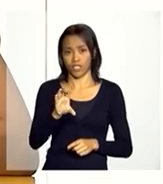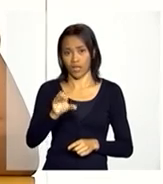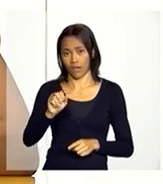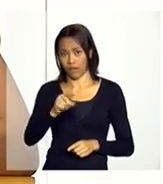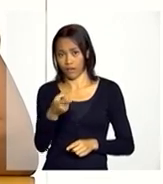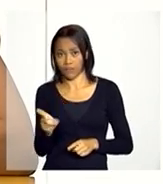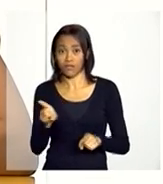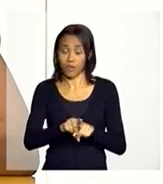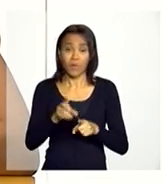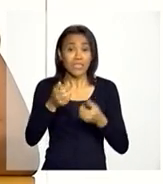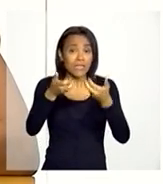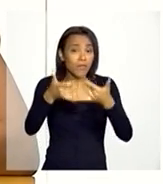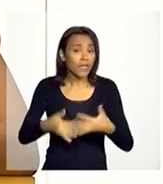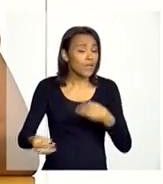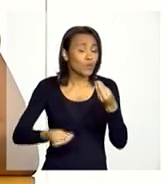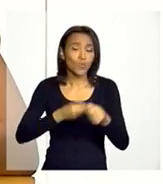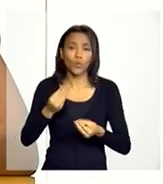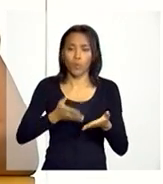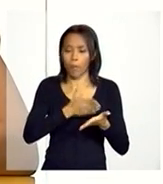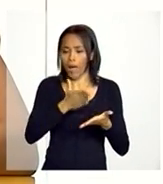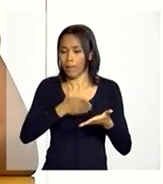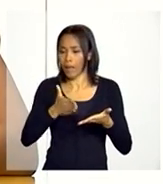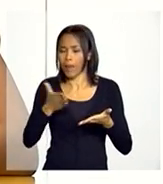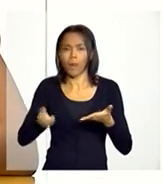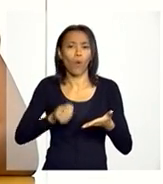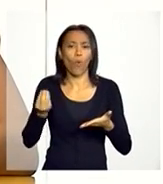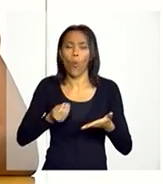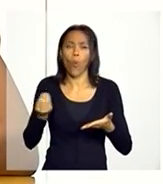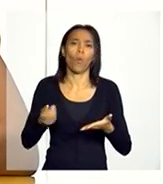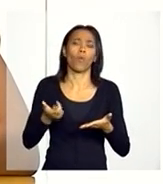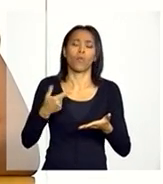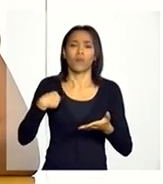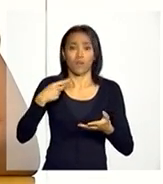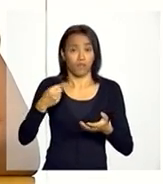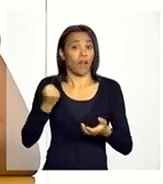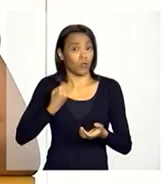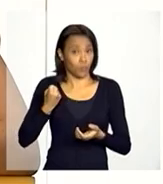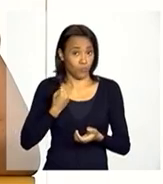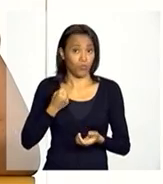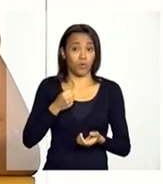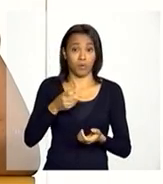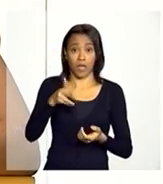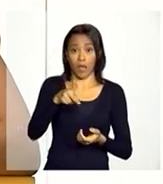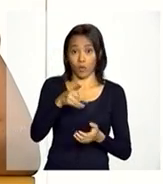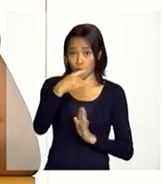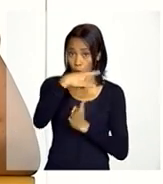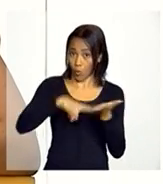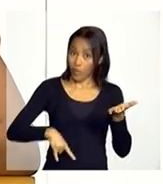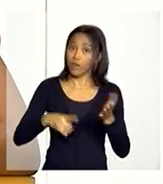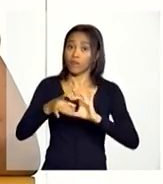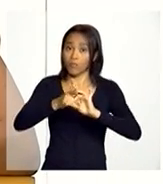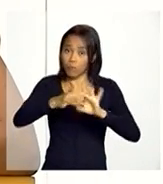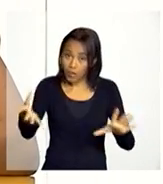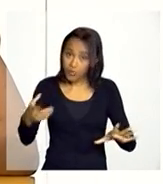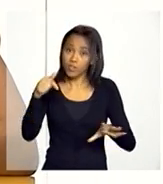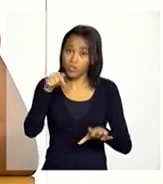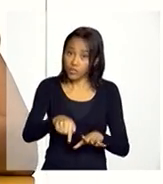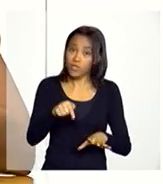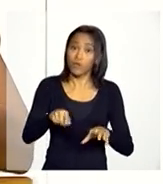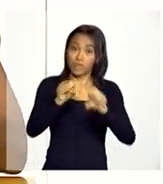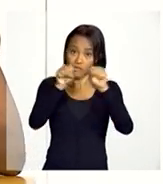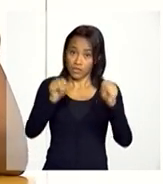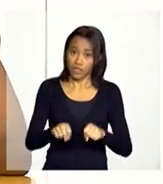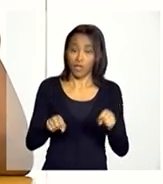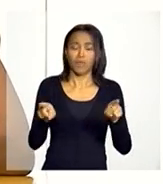explicando todo o processo toda a regul entação fala sobre a portaria que instituiu o sistema de autentificação e autorização